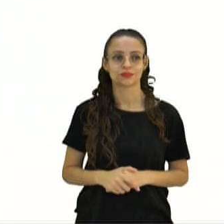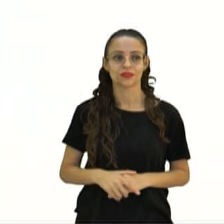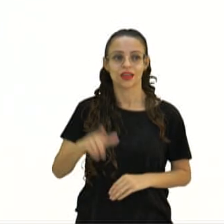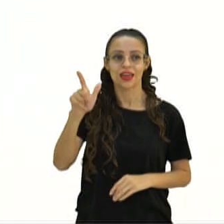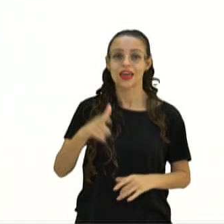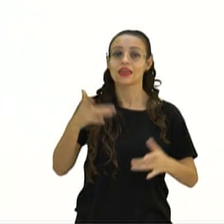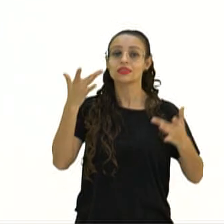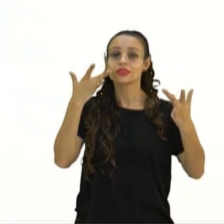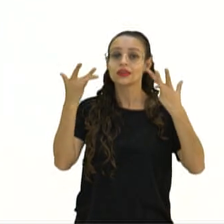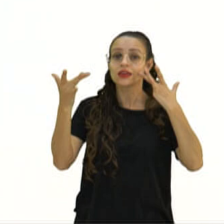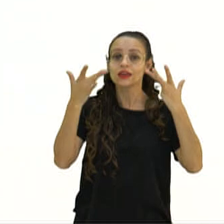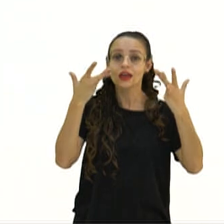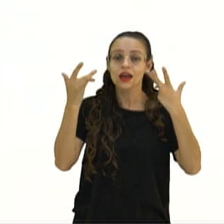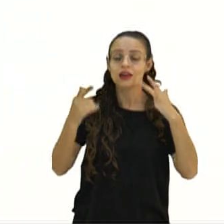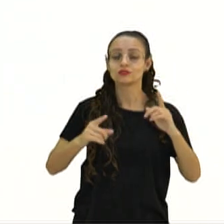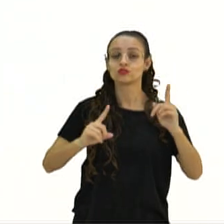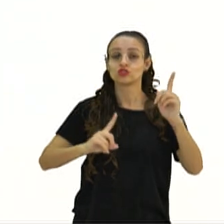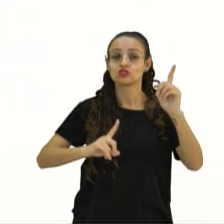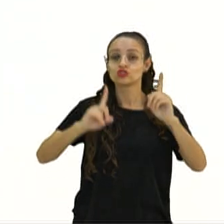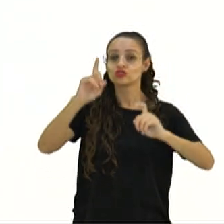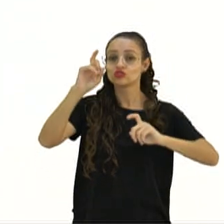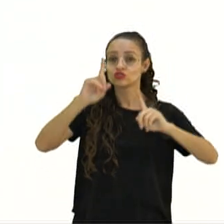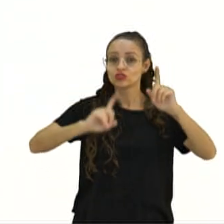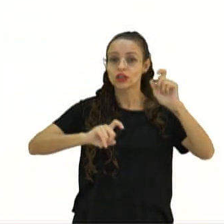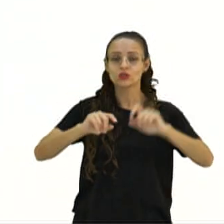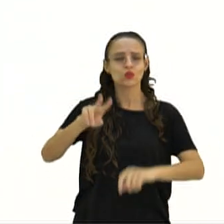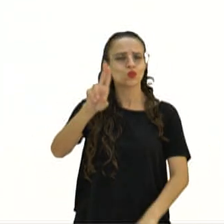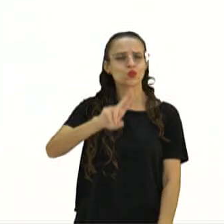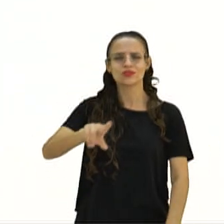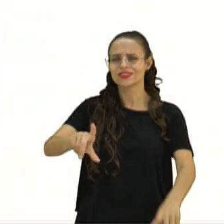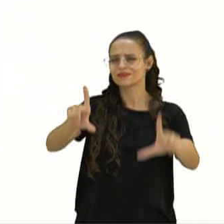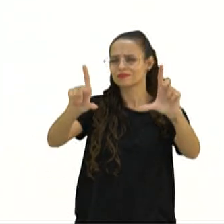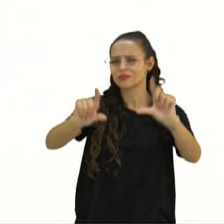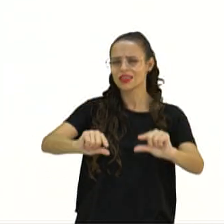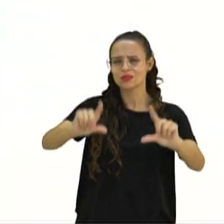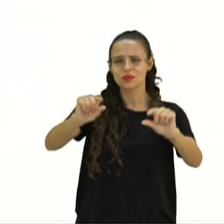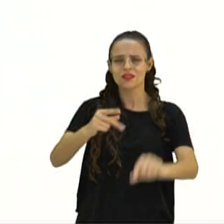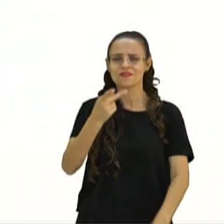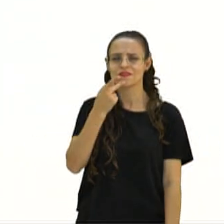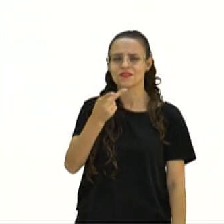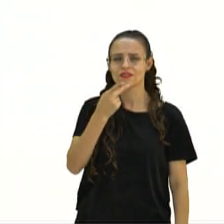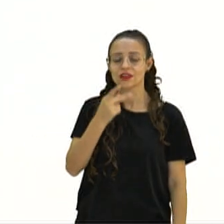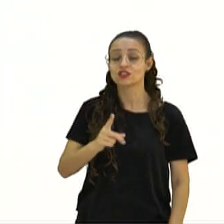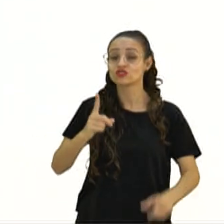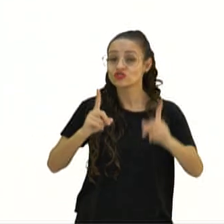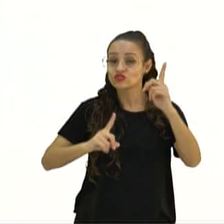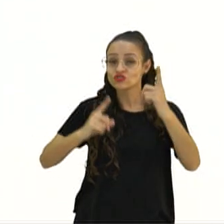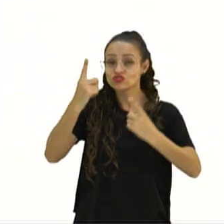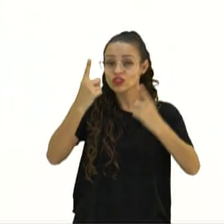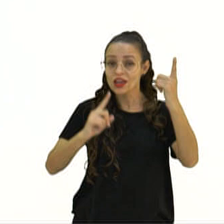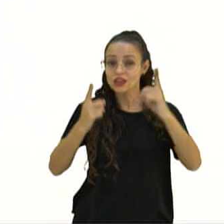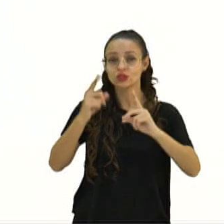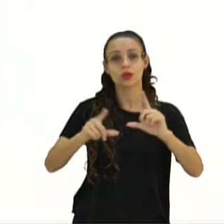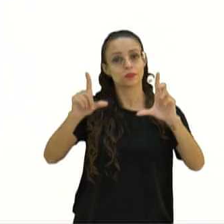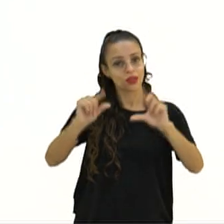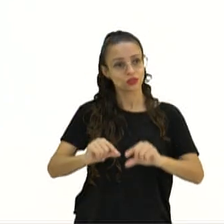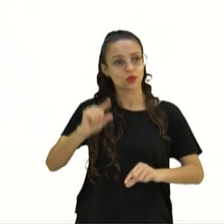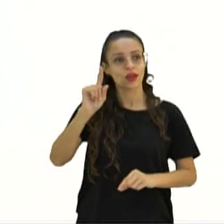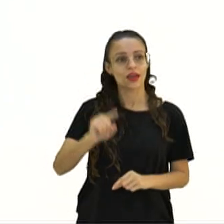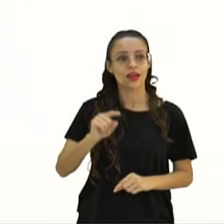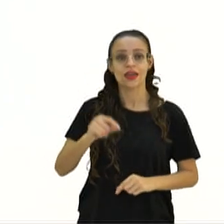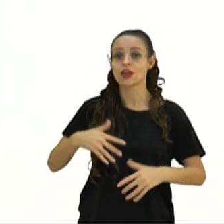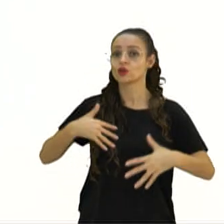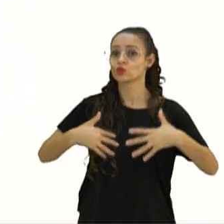teatro gestual, né, que faz o menor uso possível de palavras e o maior uso de gestos, ou seja, é a arte de narrar